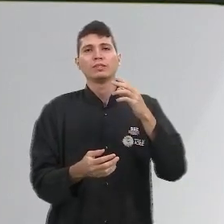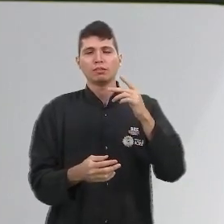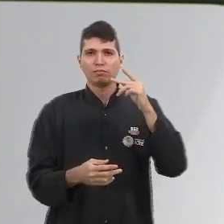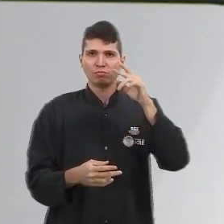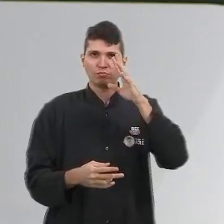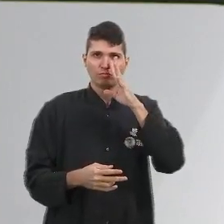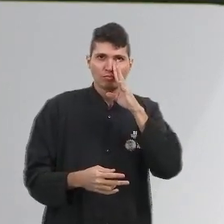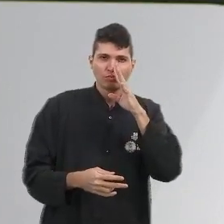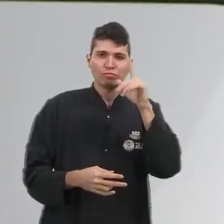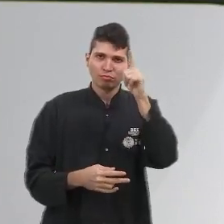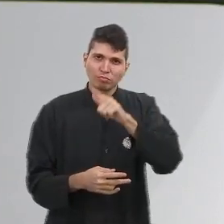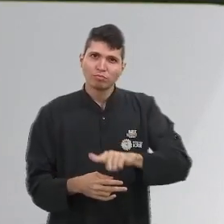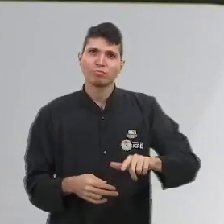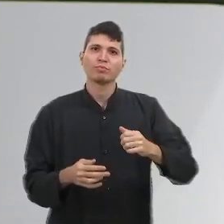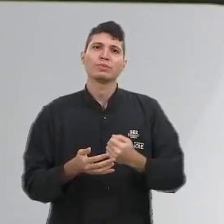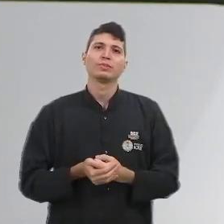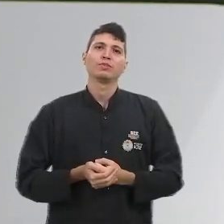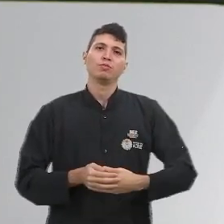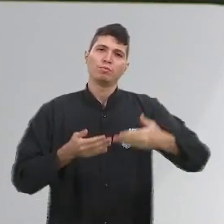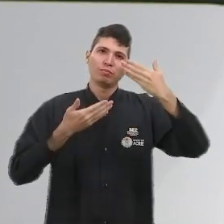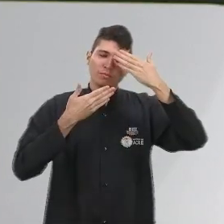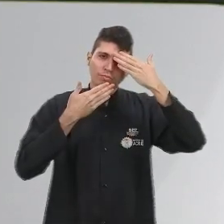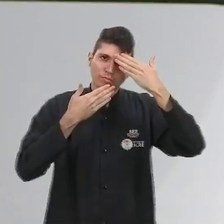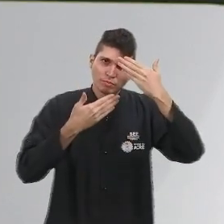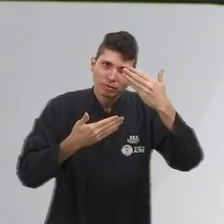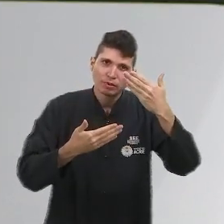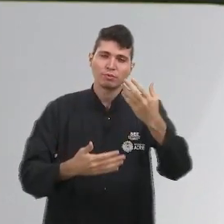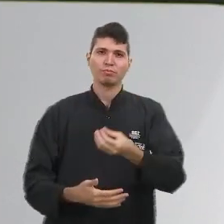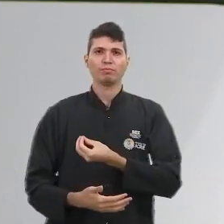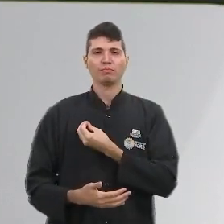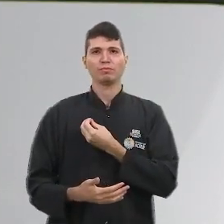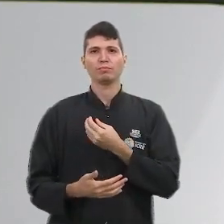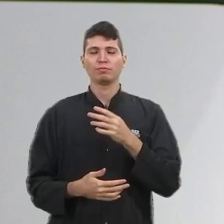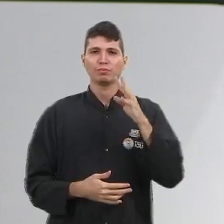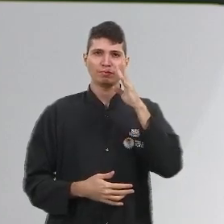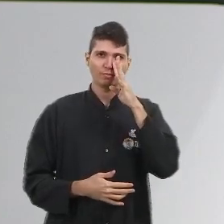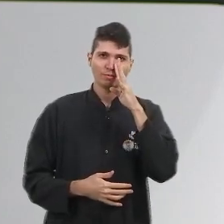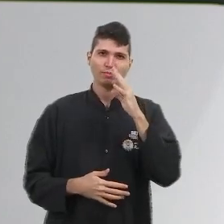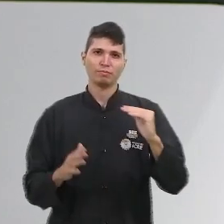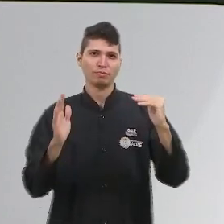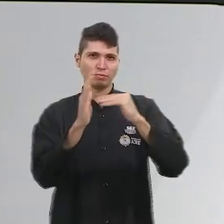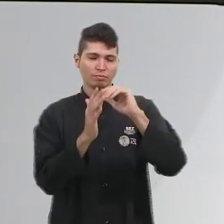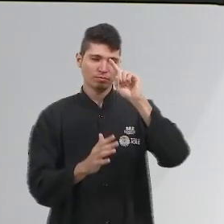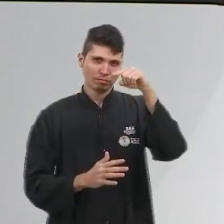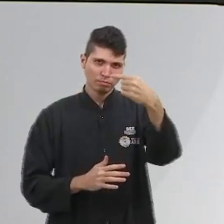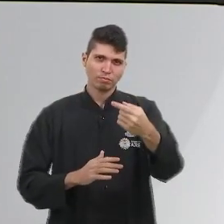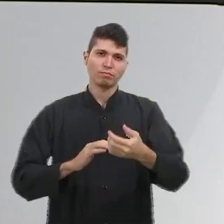Então, obrigado por me acompanhar até aqui. Essa é a nossa aula de hoje e até a próxima.